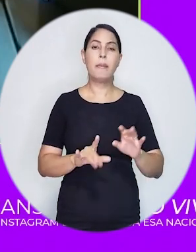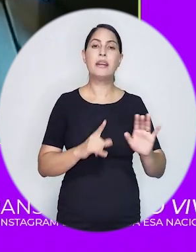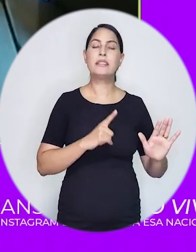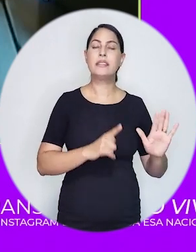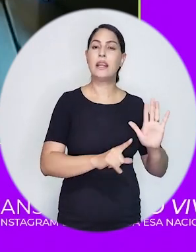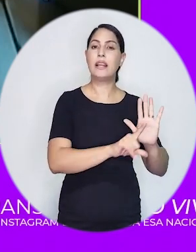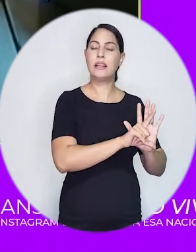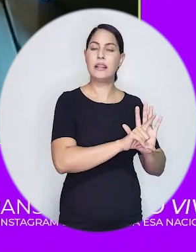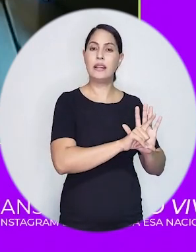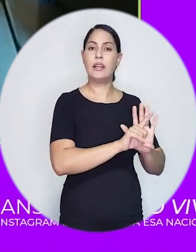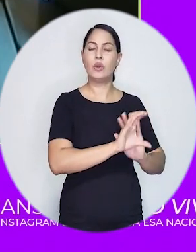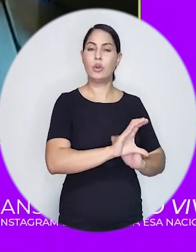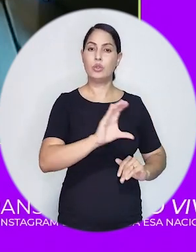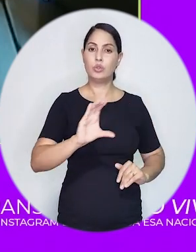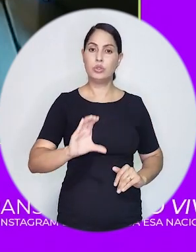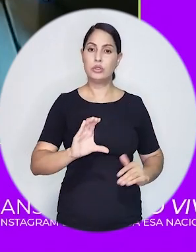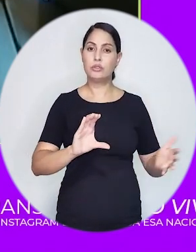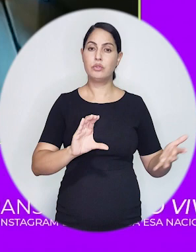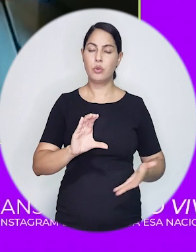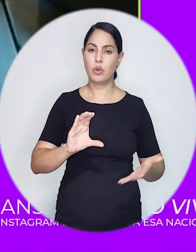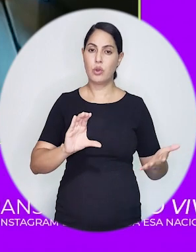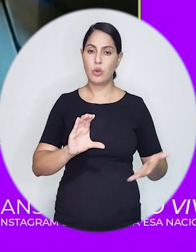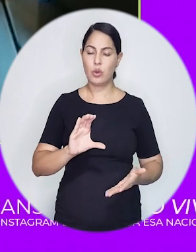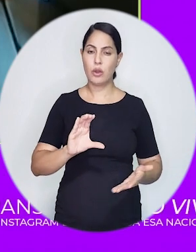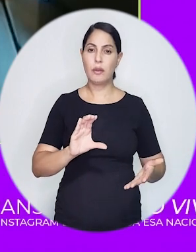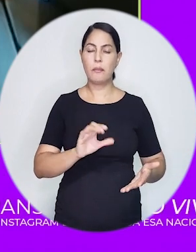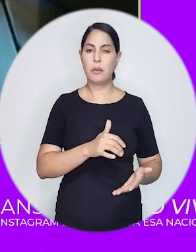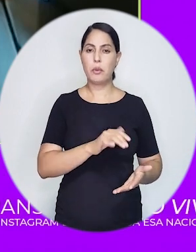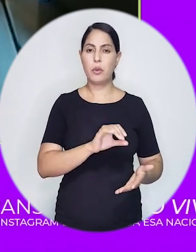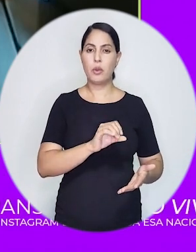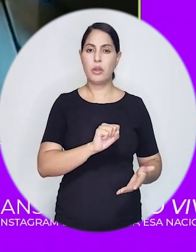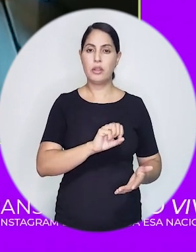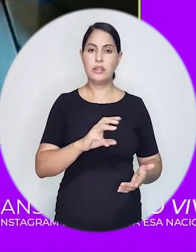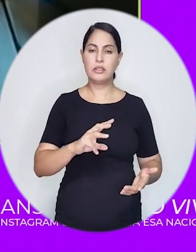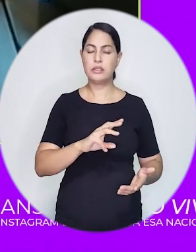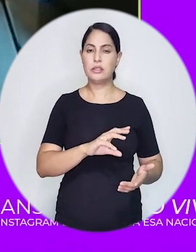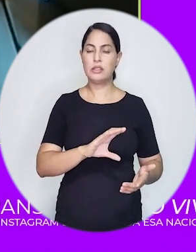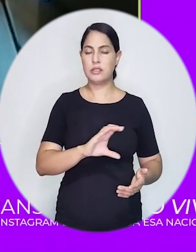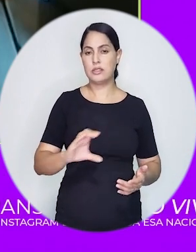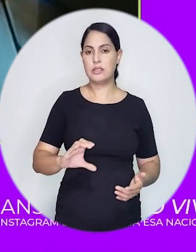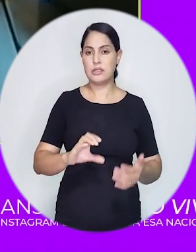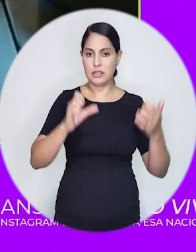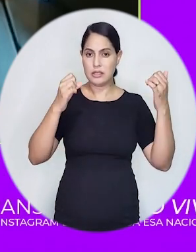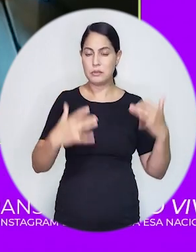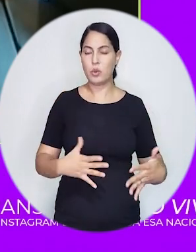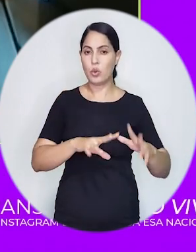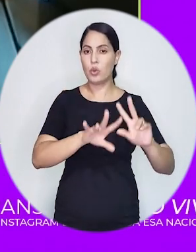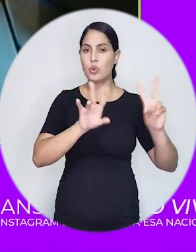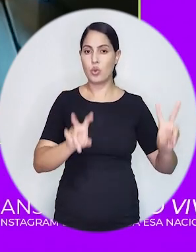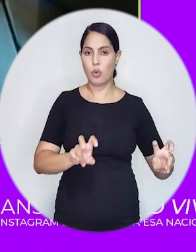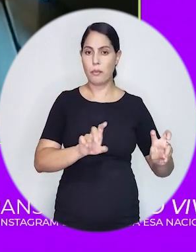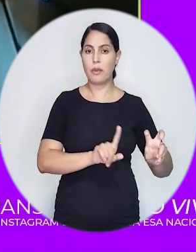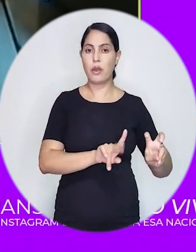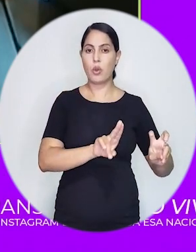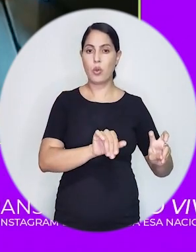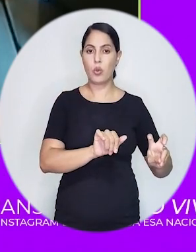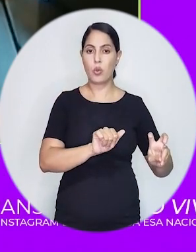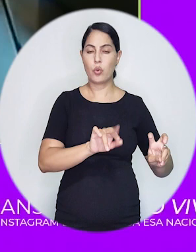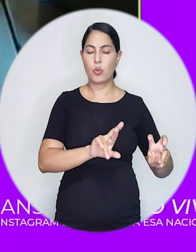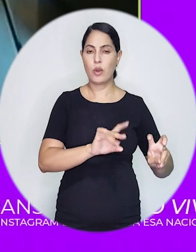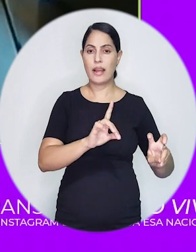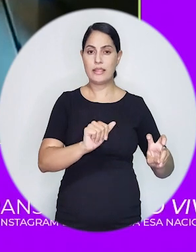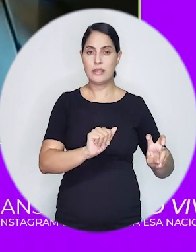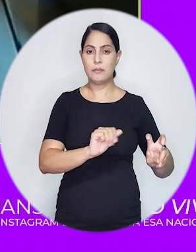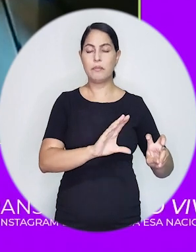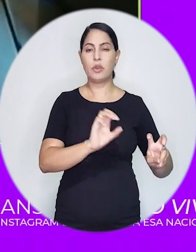artigo 1583 do Código Civil, que foi modificado não só em 2008, mas também em 2014, para tentar implementar